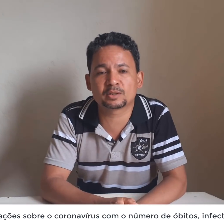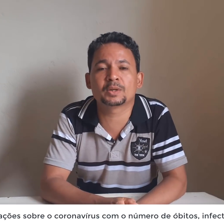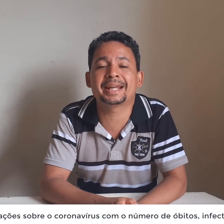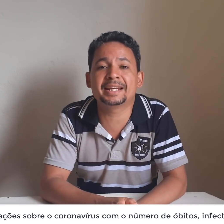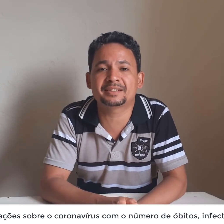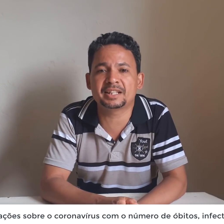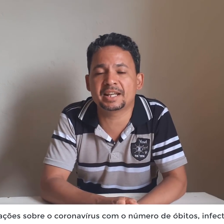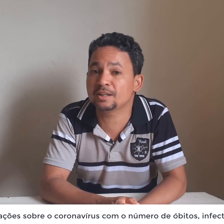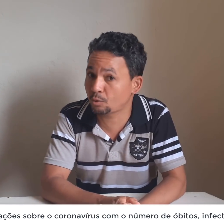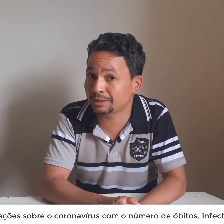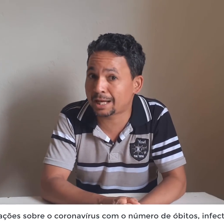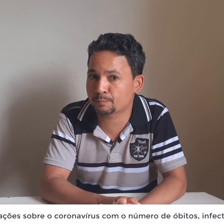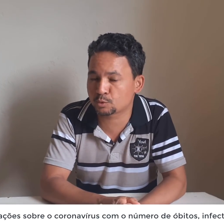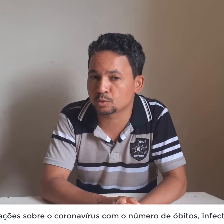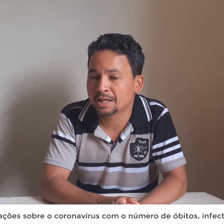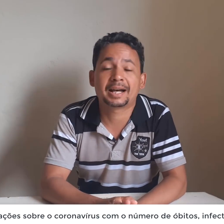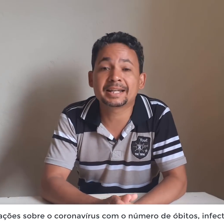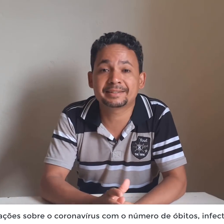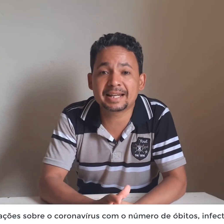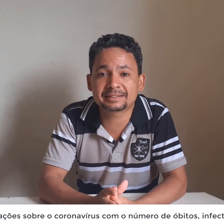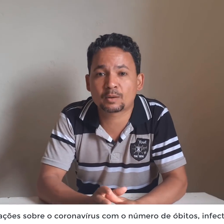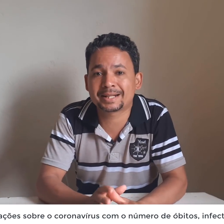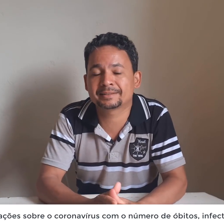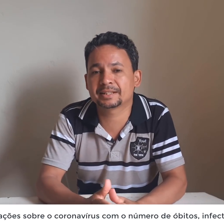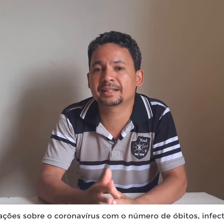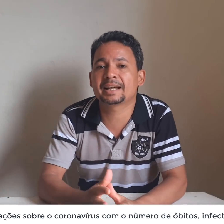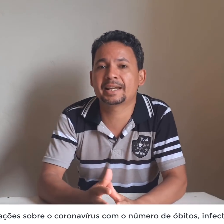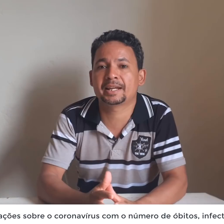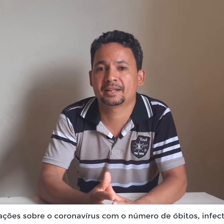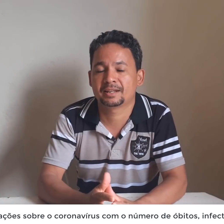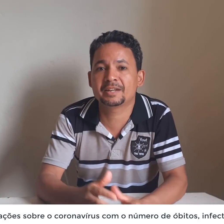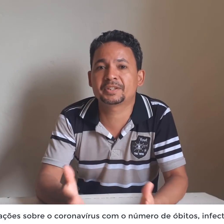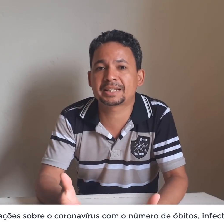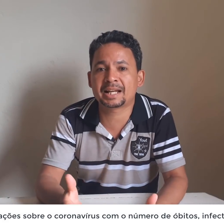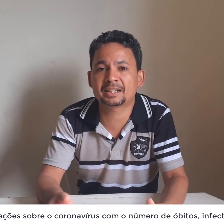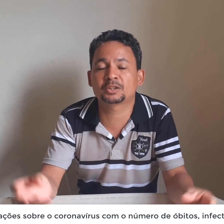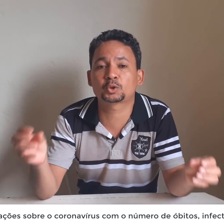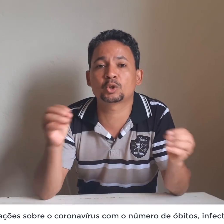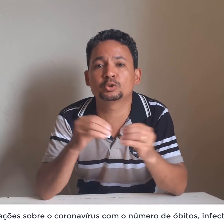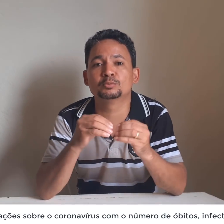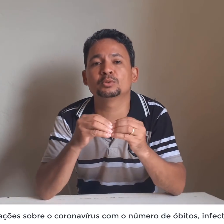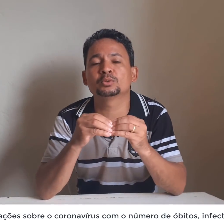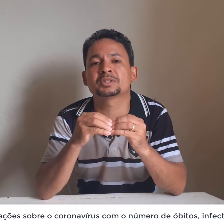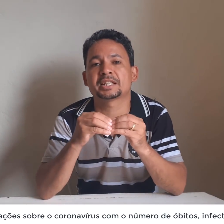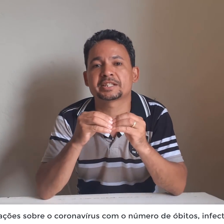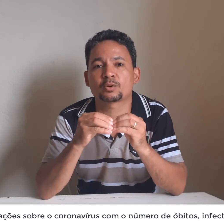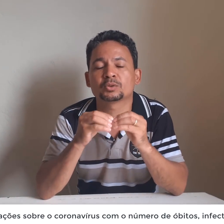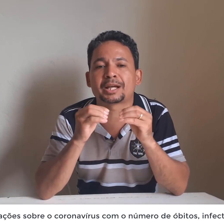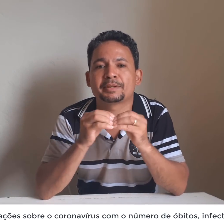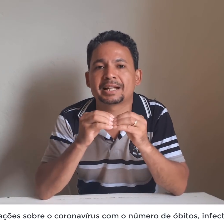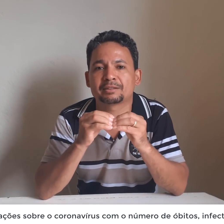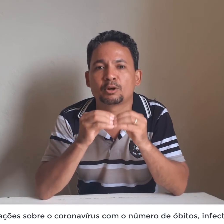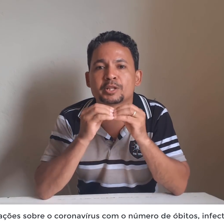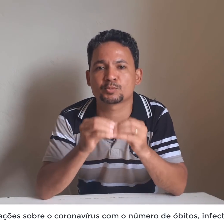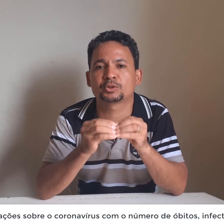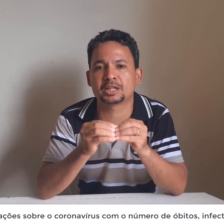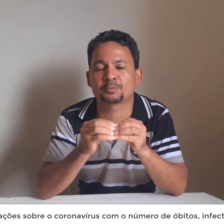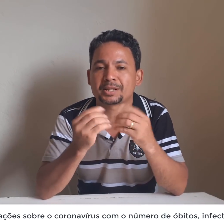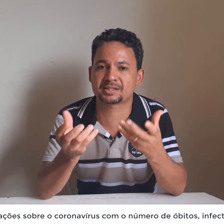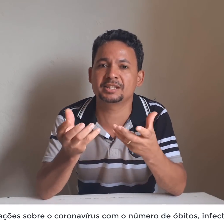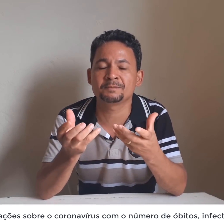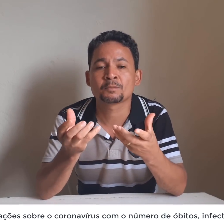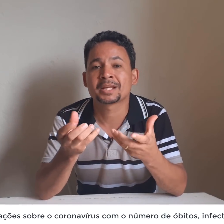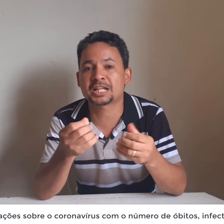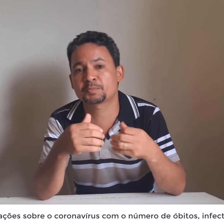brasileiro entre em colapso. A ideia da quarentena é evitar que todo mundo seja contaminado ao mesmo